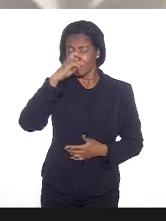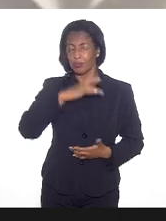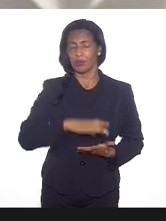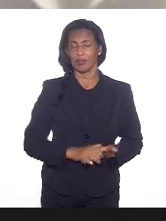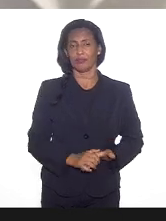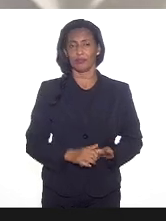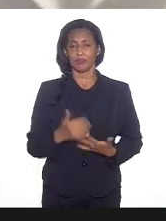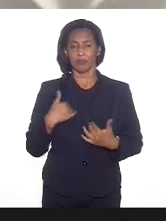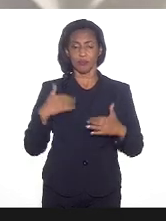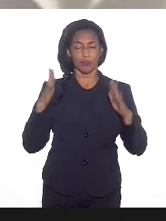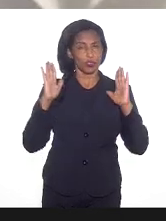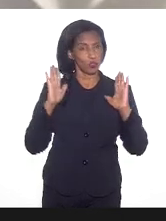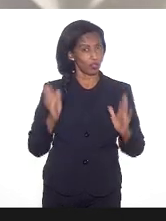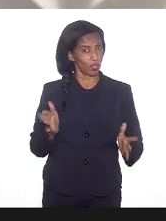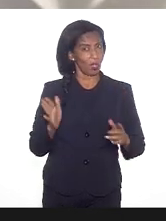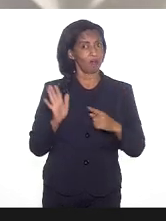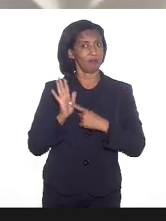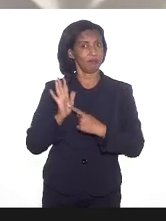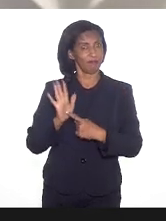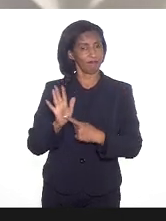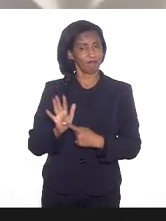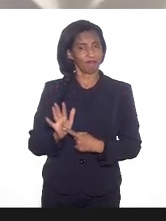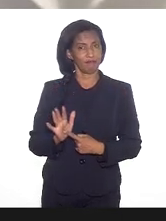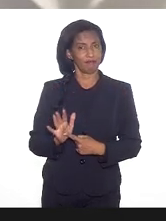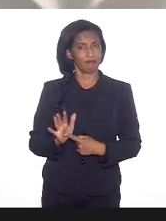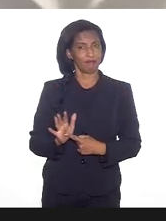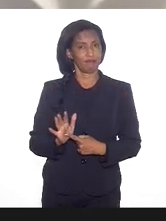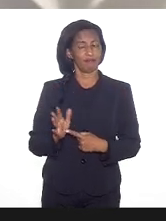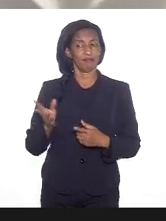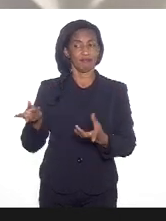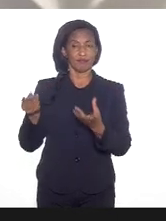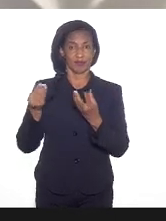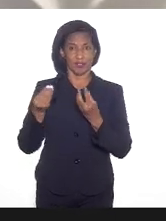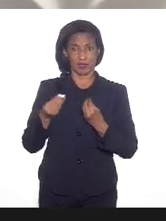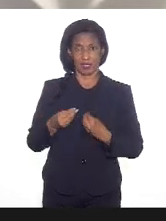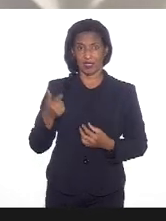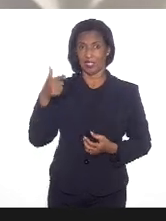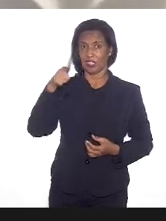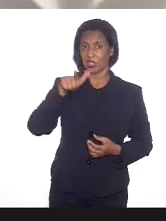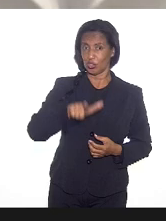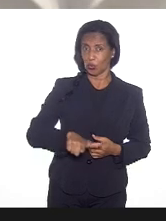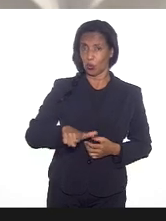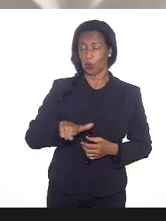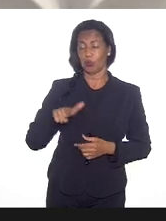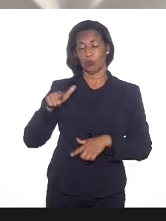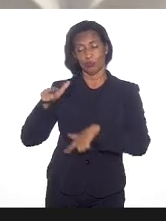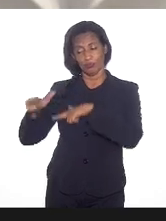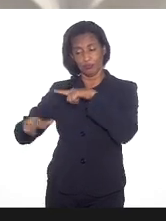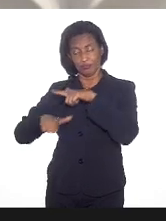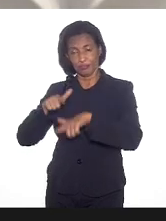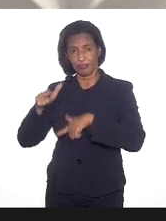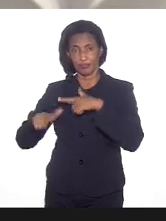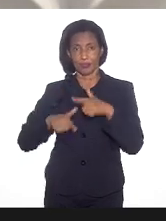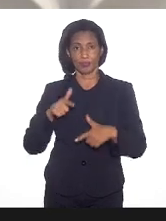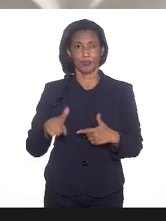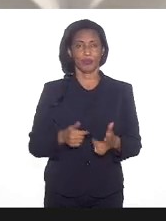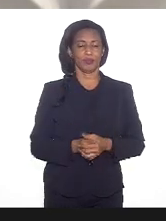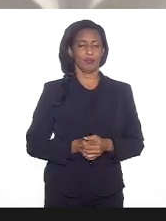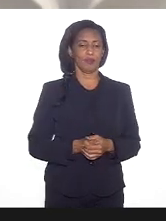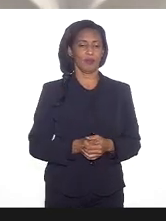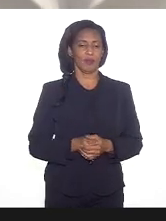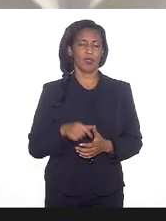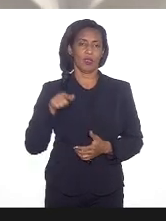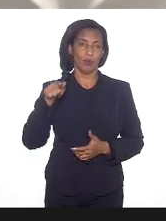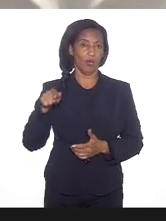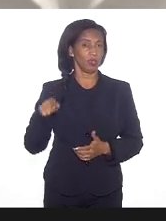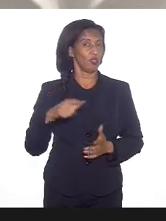que eu já sinalizo, né, que vai trazer mais uma vez para os servidores, eu acho que